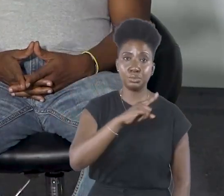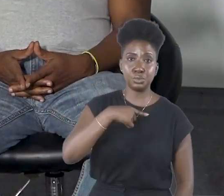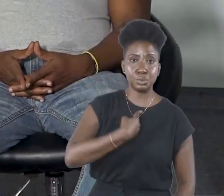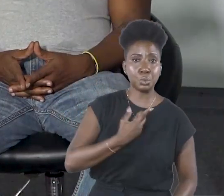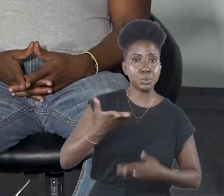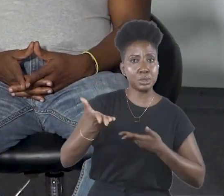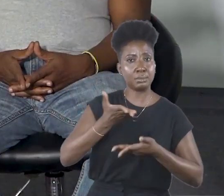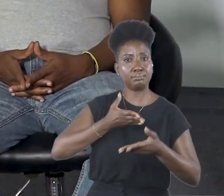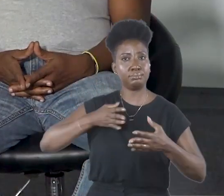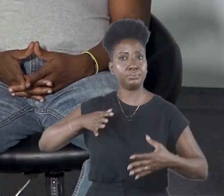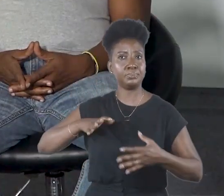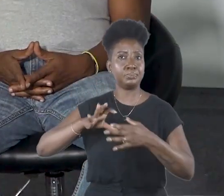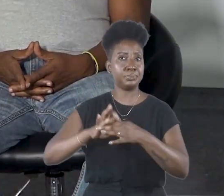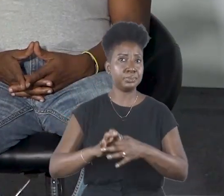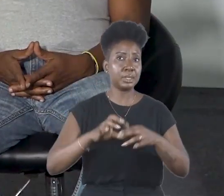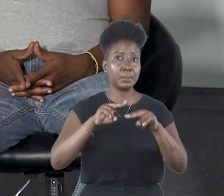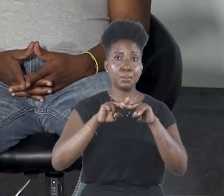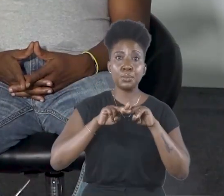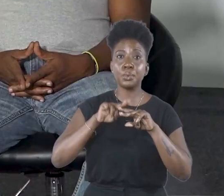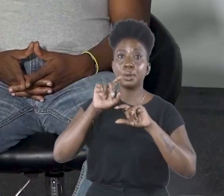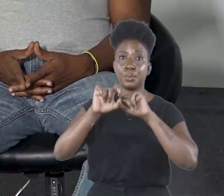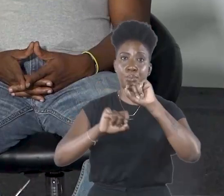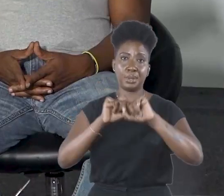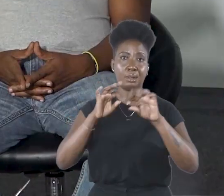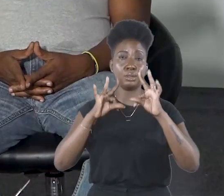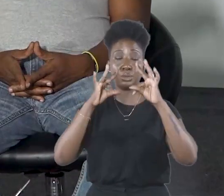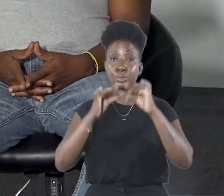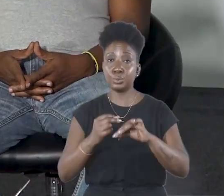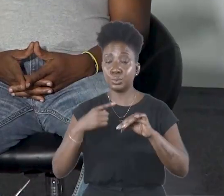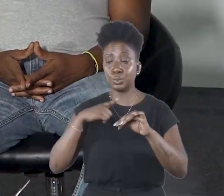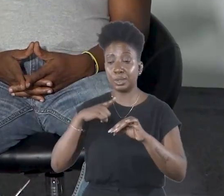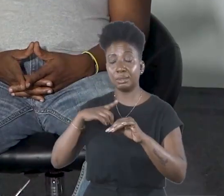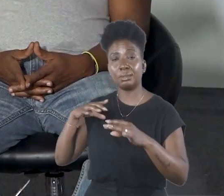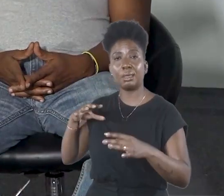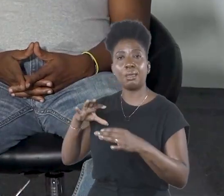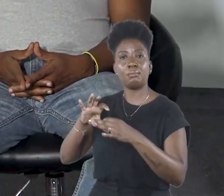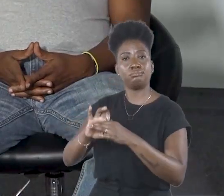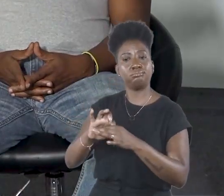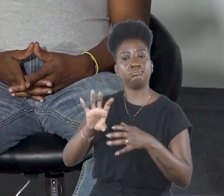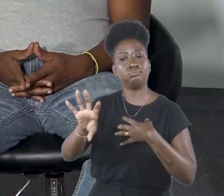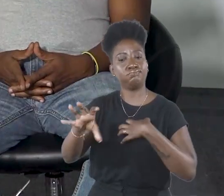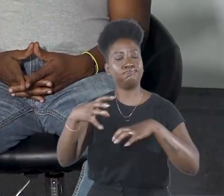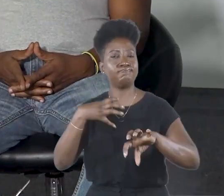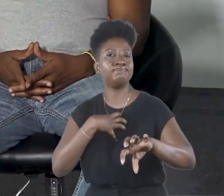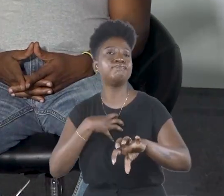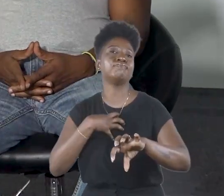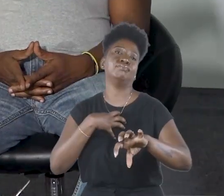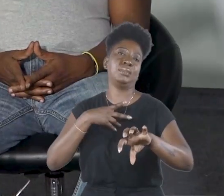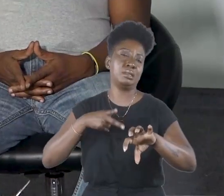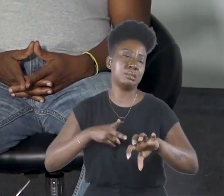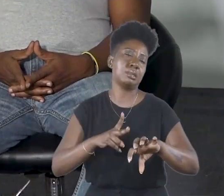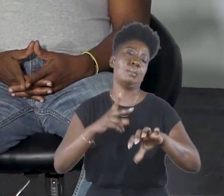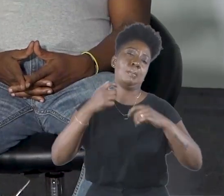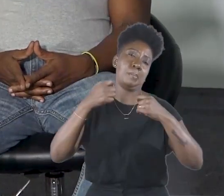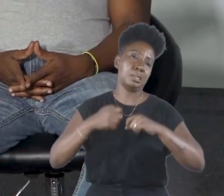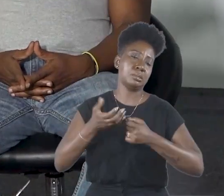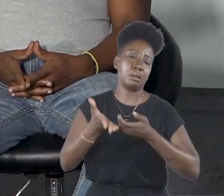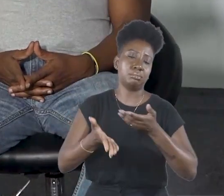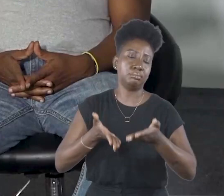2 delas define quem somos. Numa, a opção é por fechar os olhos para os problemas